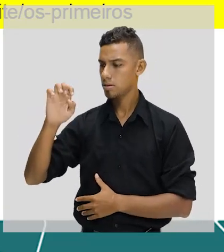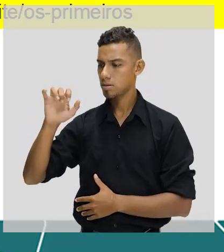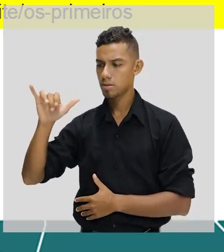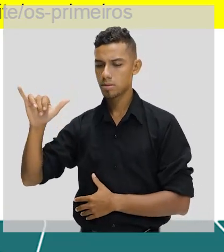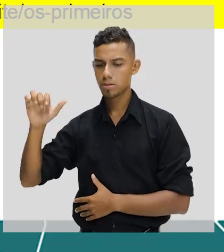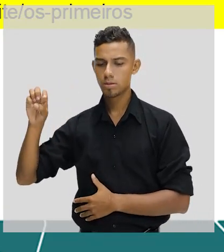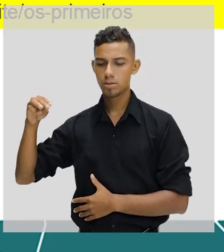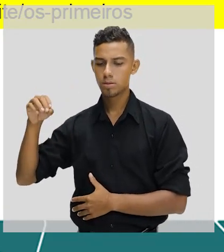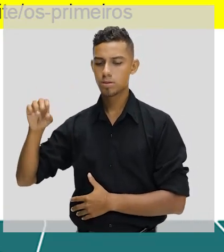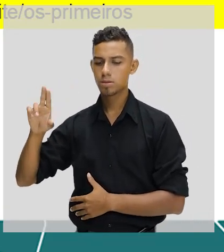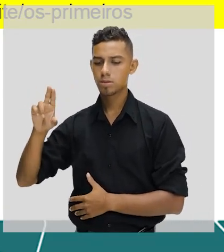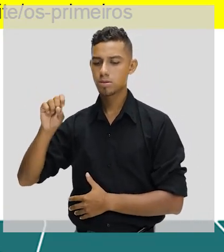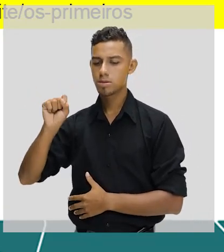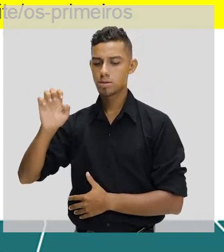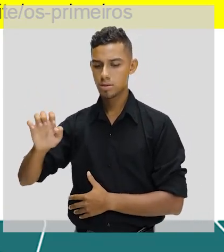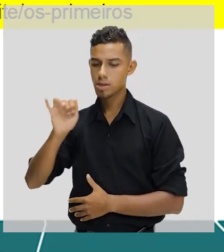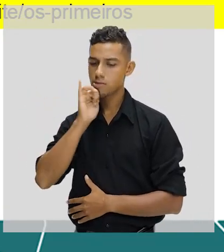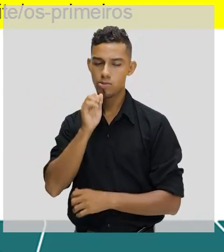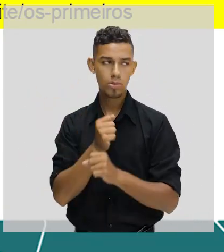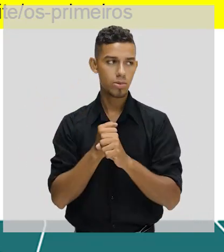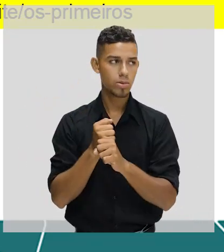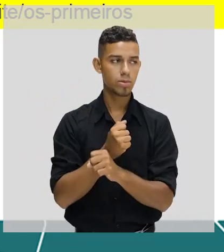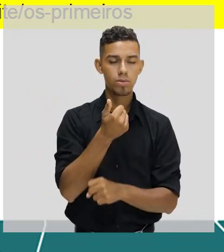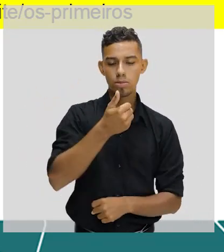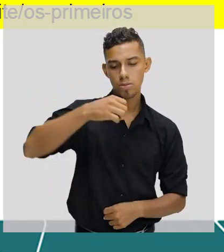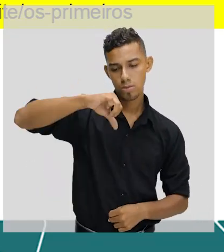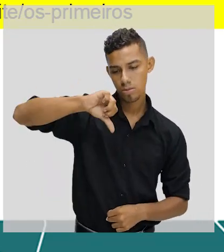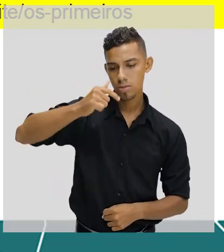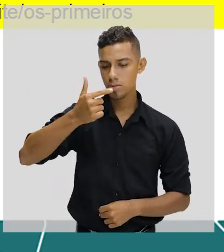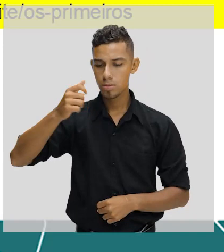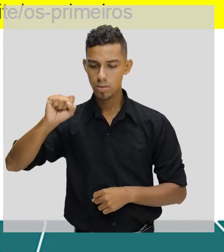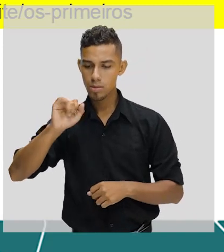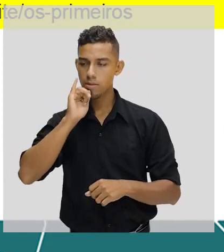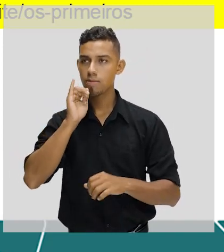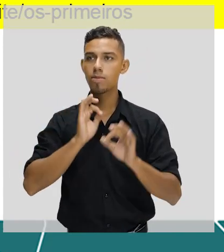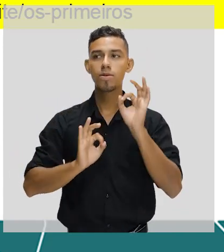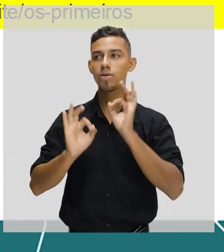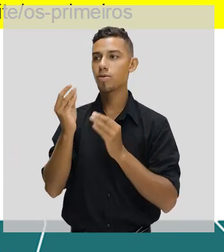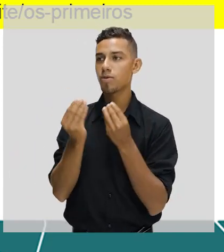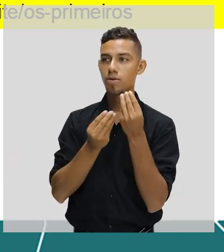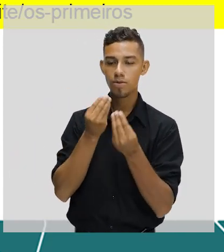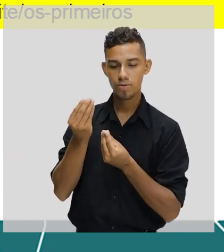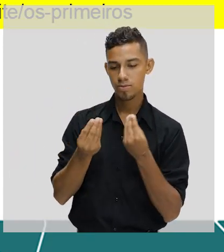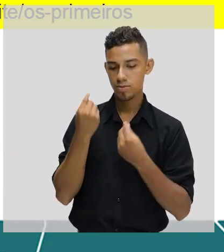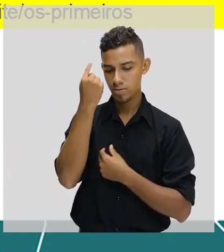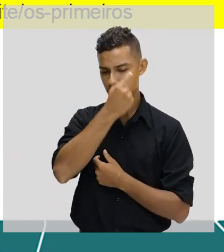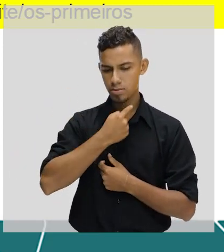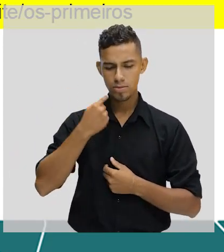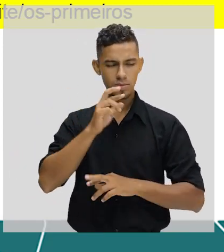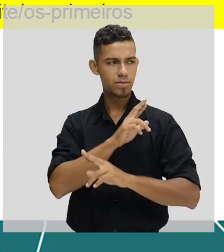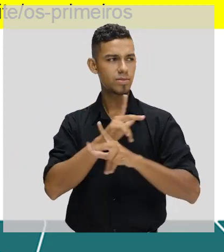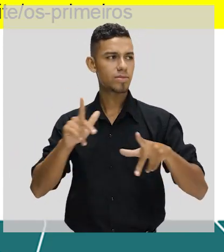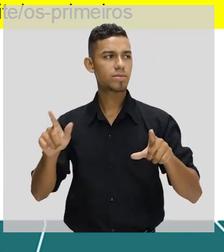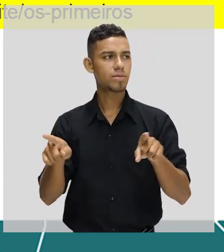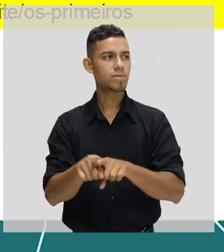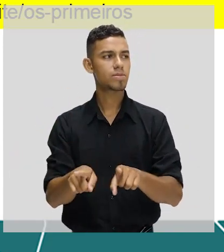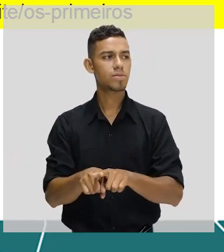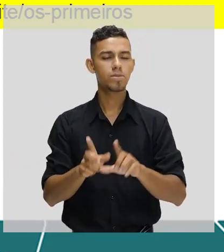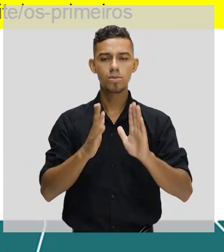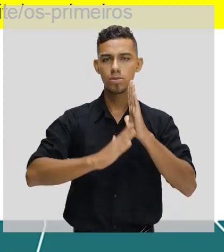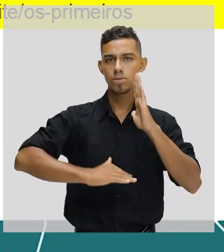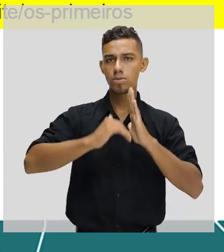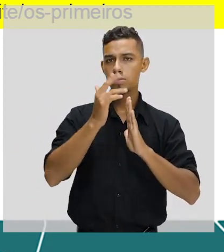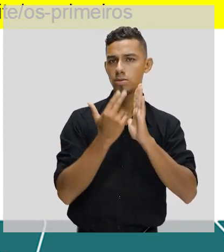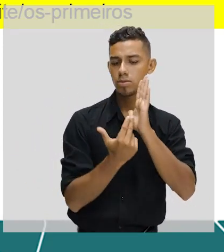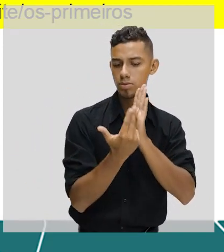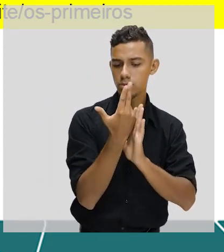personagem, da Disney, que foi feito em 1928. Olha só, gente. Olha como ele era bem diferente. Olha o esboço do artista. Isso aqui é um esboço